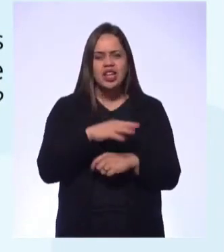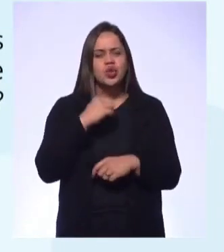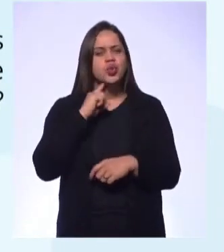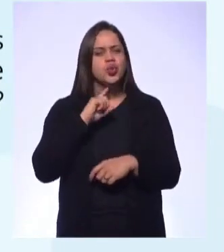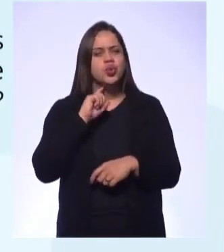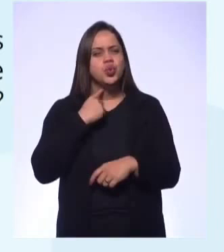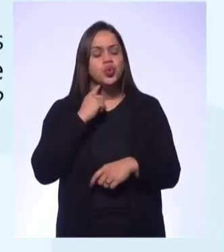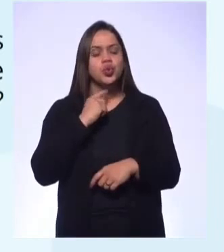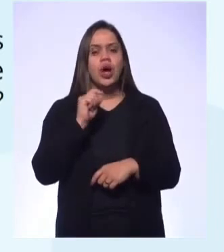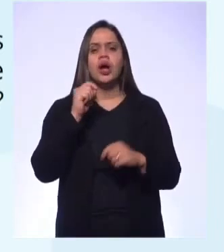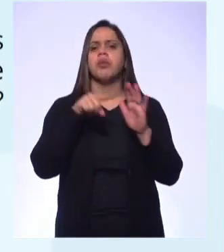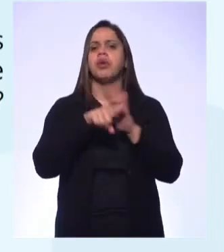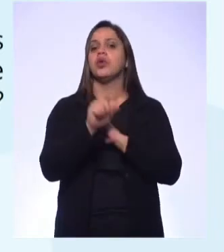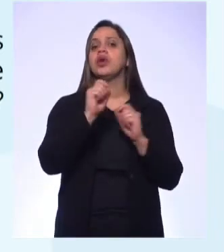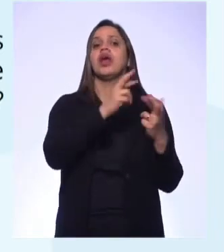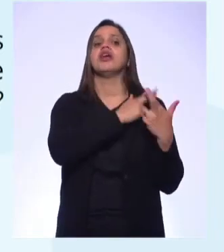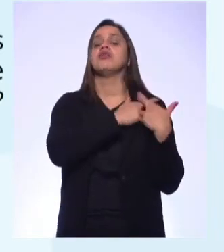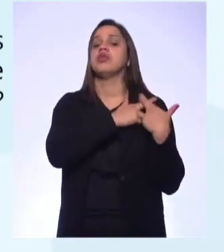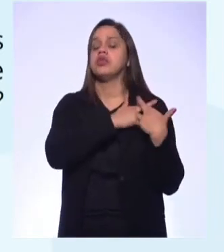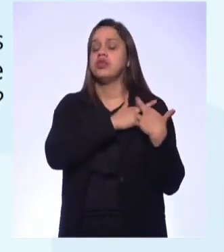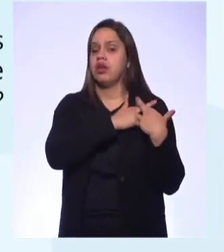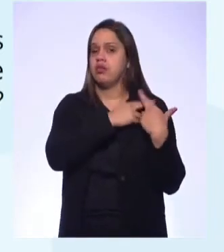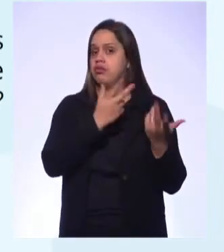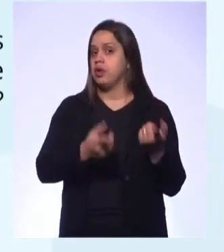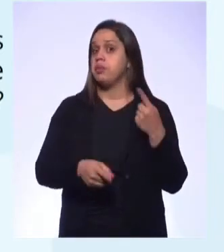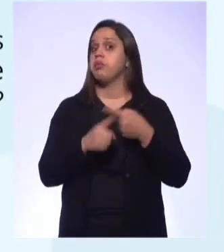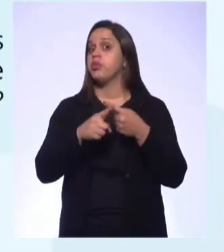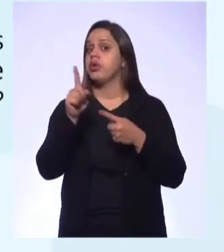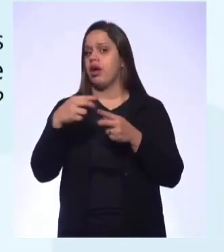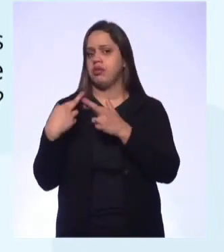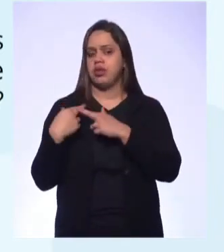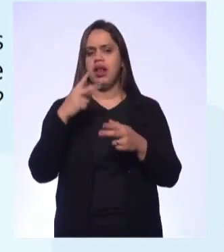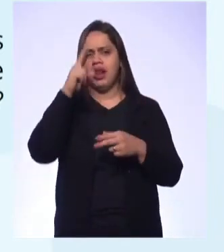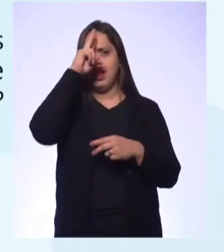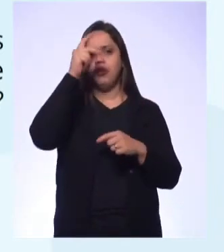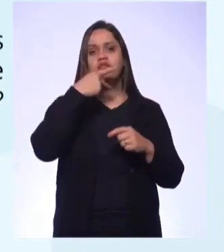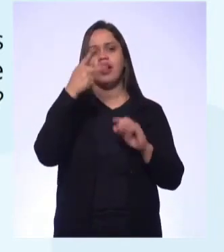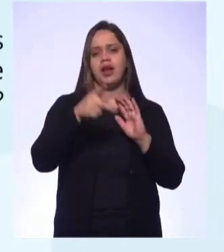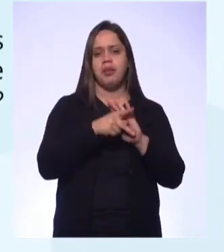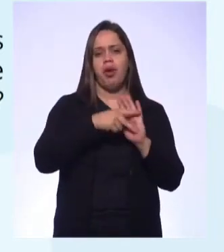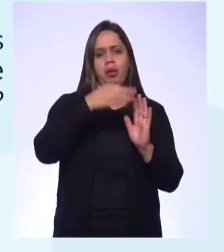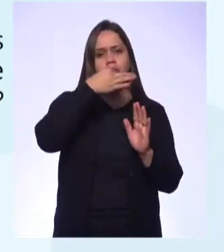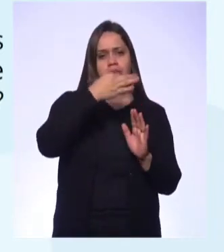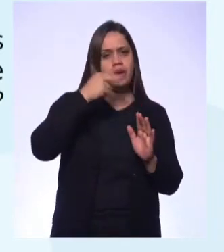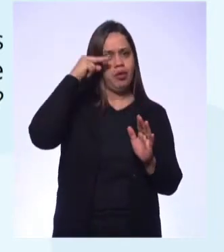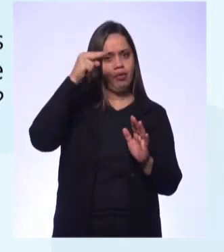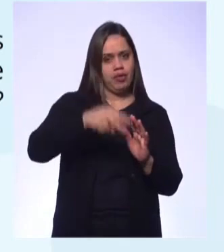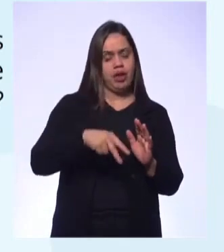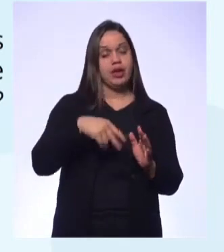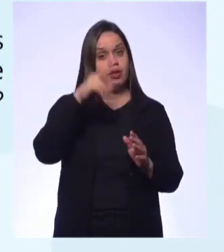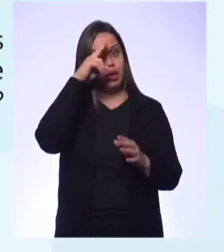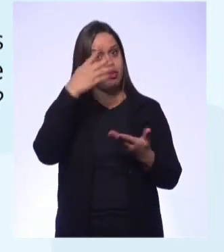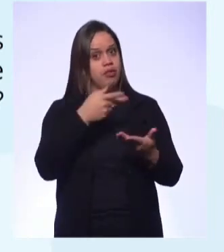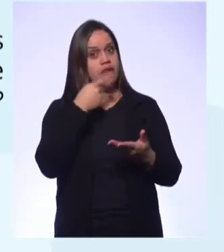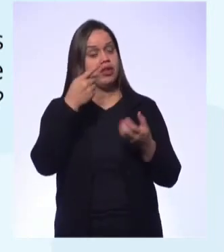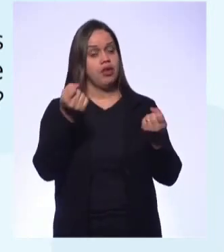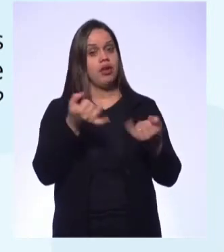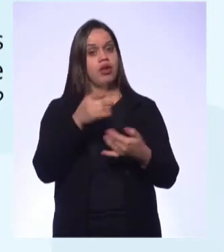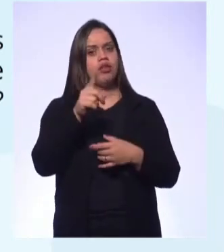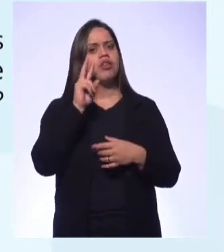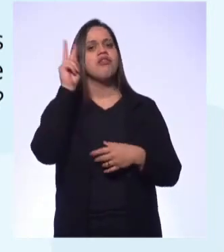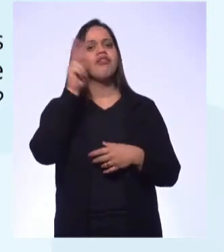é responsável por isso e por quê? Levante hipóteses. Lembra que eu falei da inferência? Então, é aqui que vai entrar a inferência. O que você